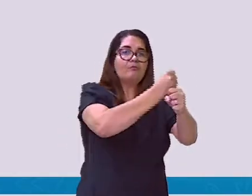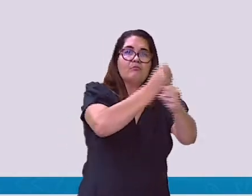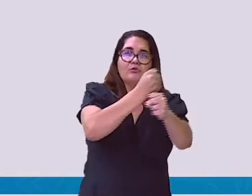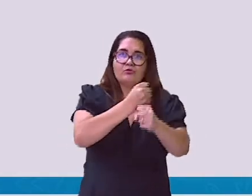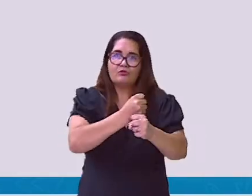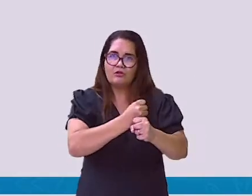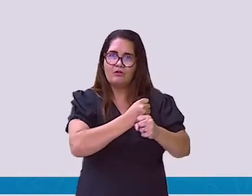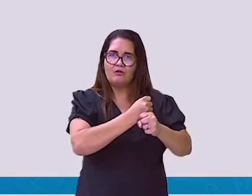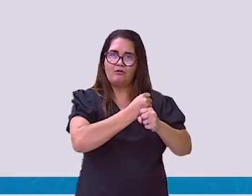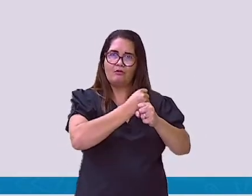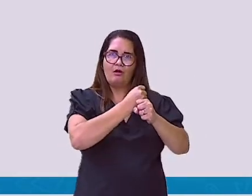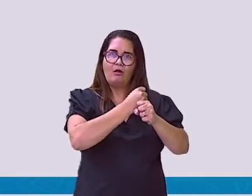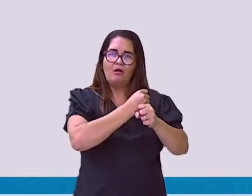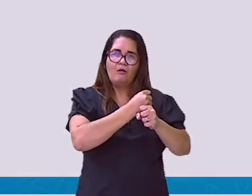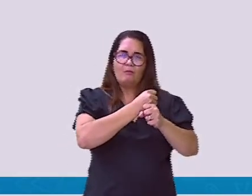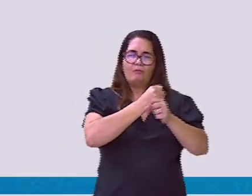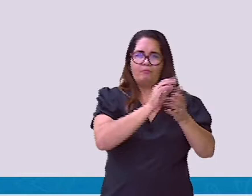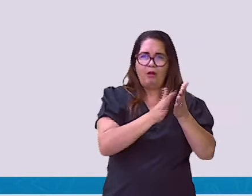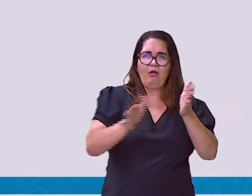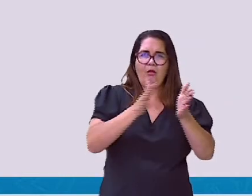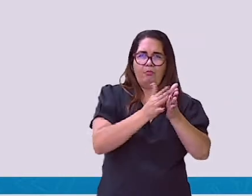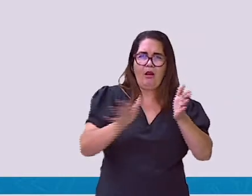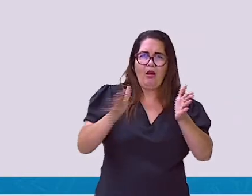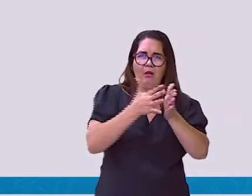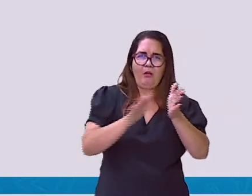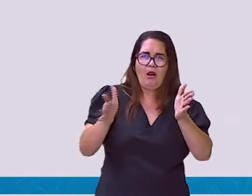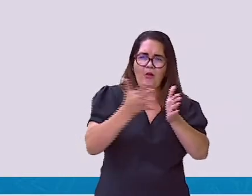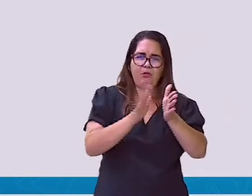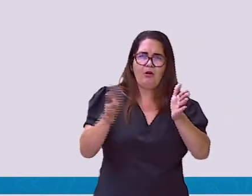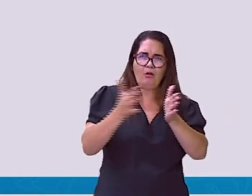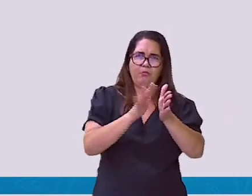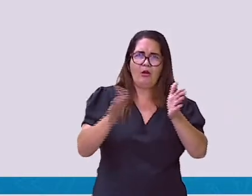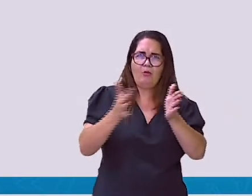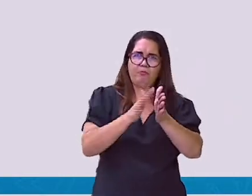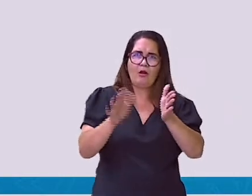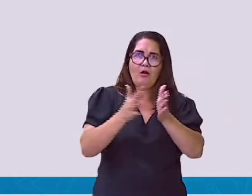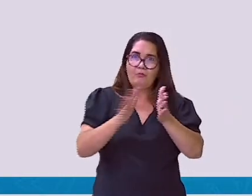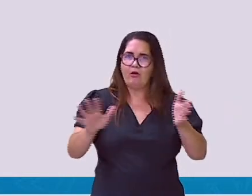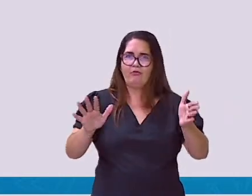Então, é uma pecuária, é uma agricultura